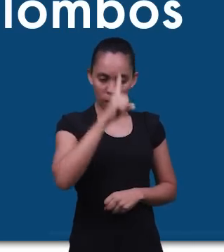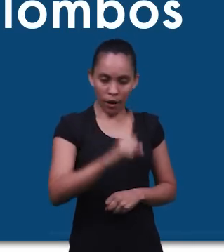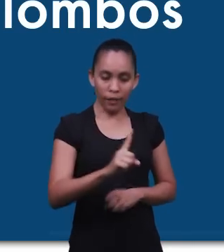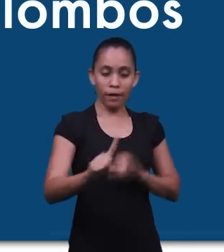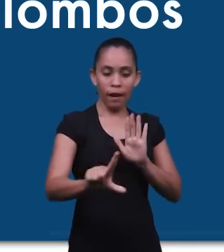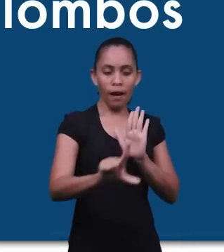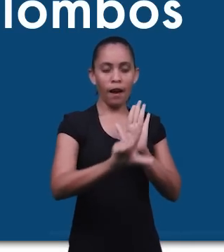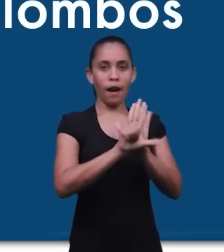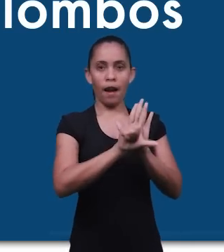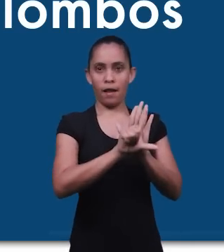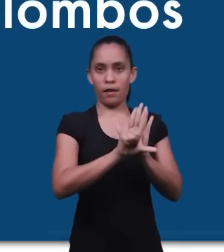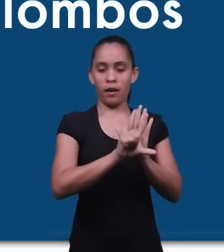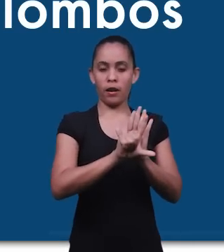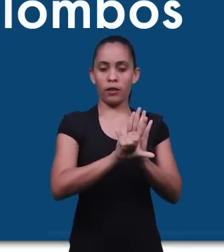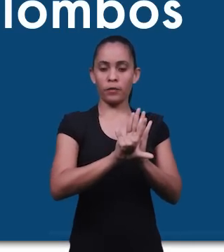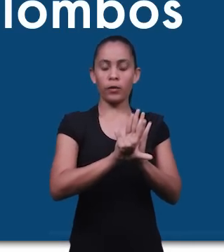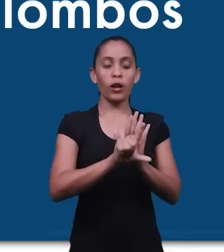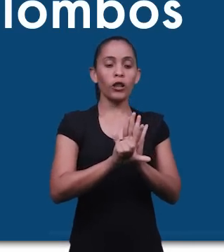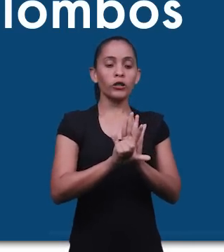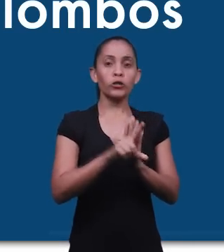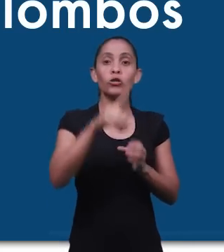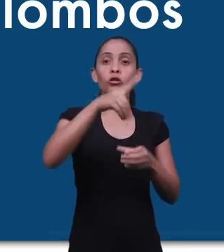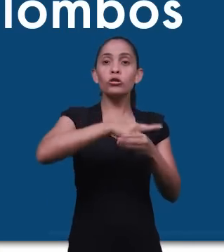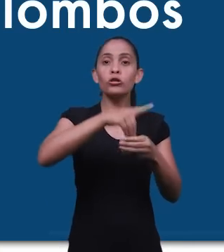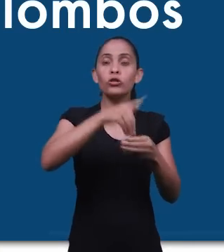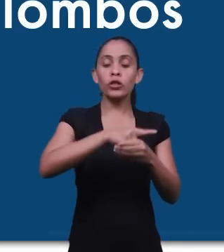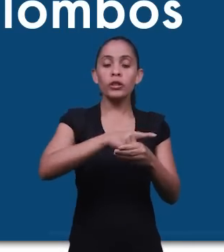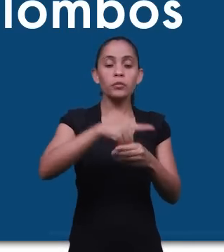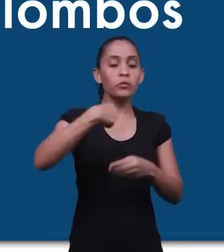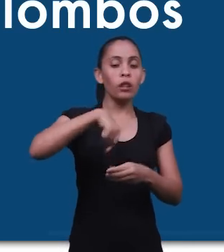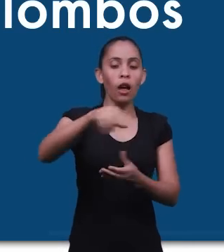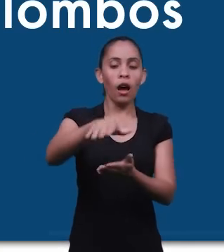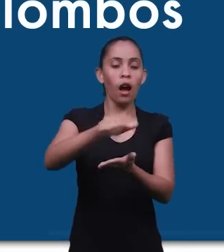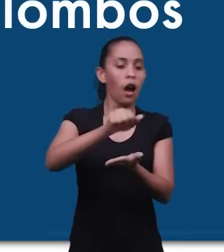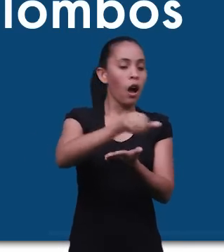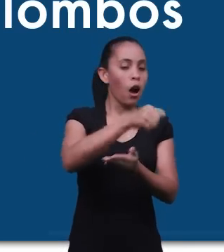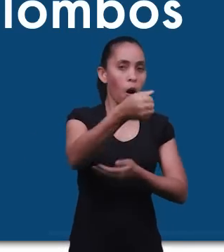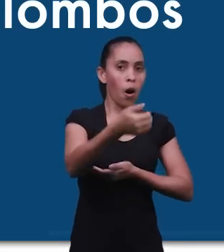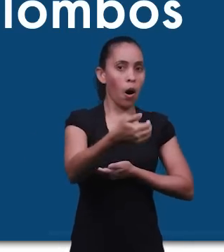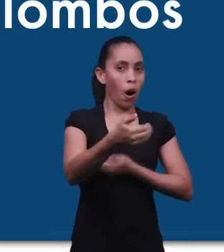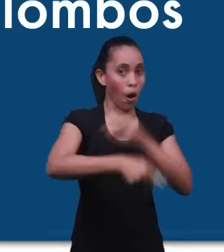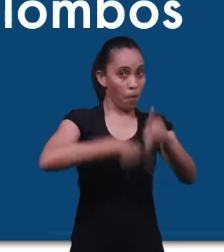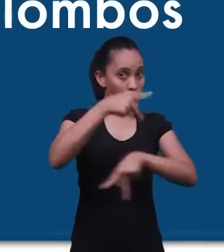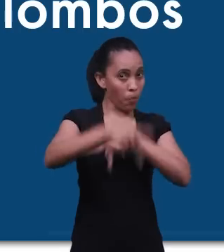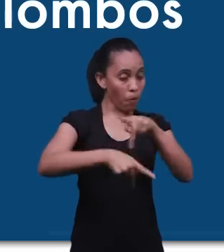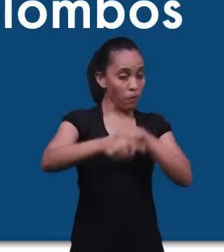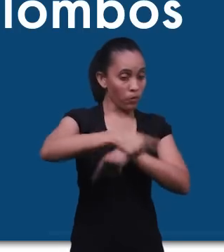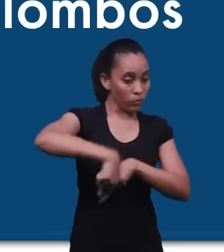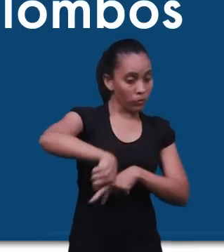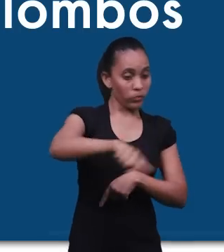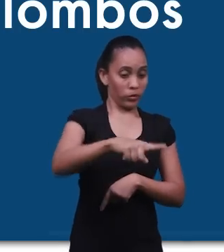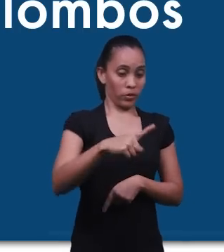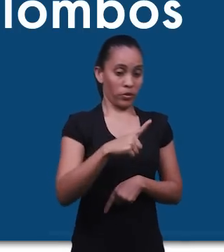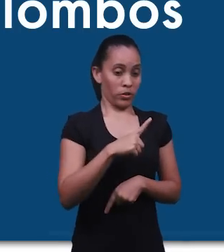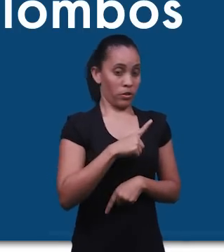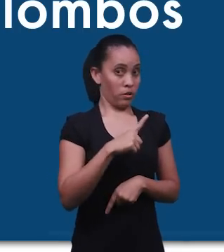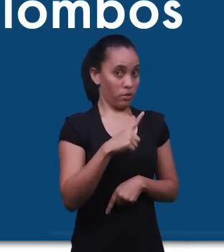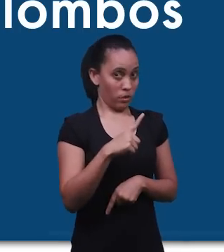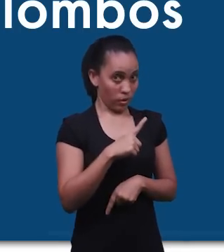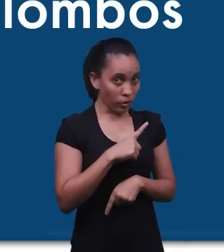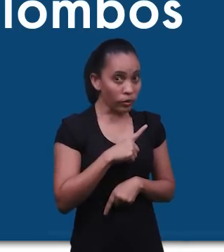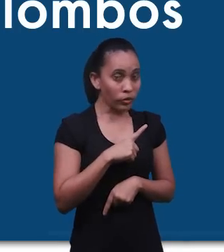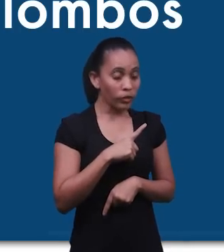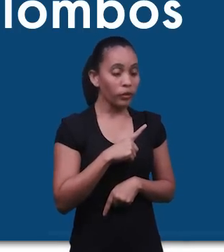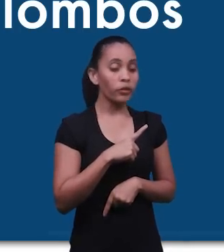lei de tomar o dízimo do povo, isto é, de seus irmãos, ainda que tenham